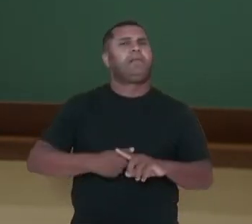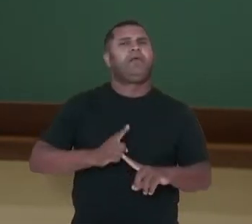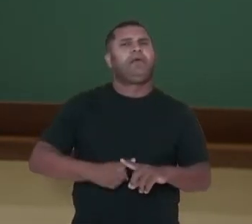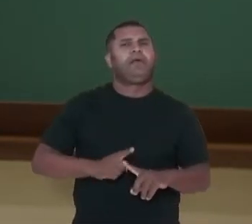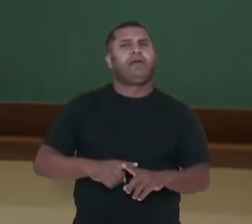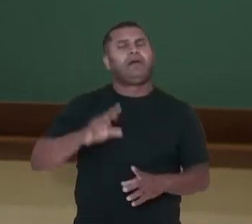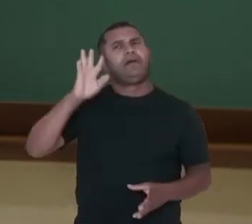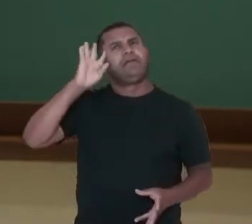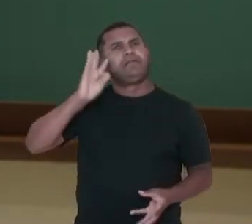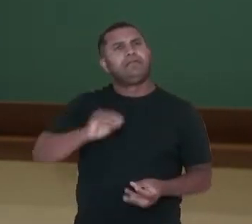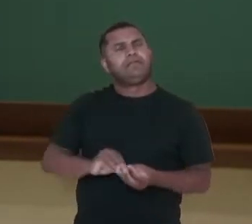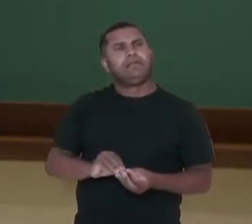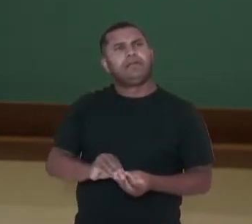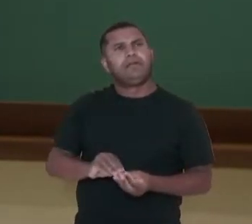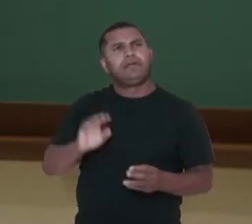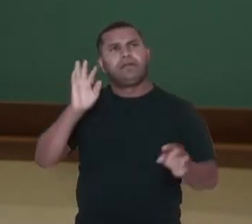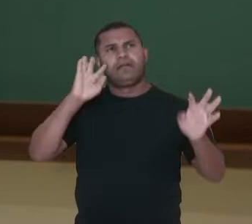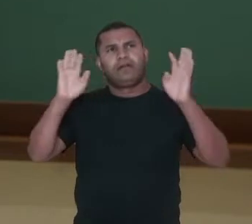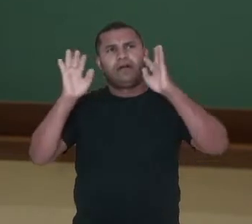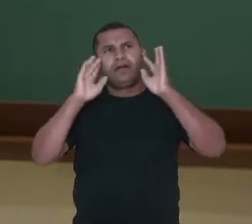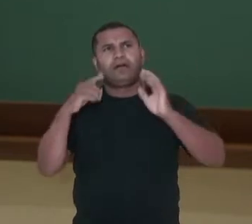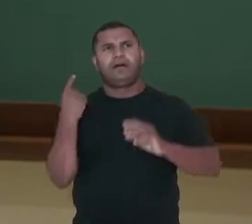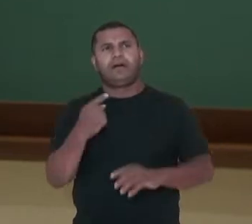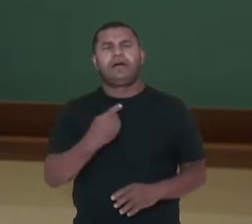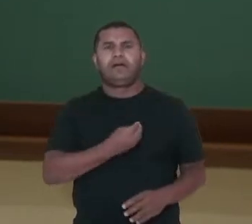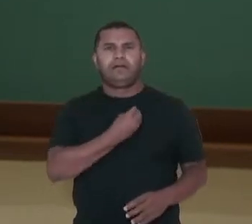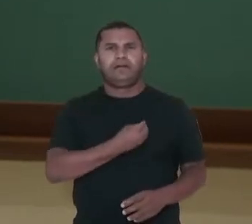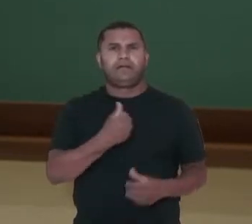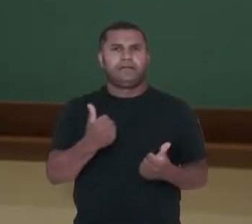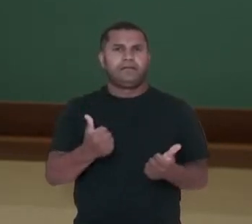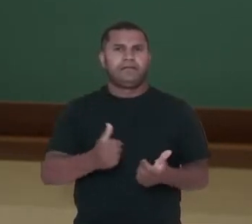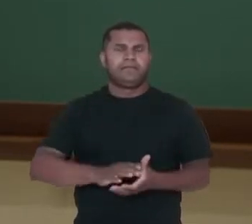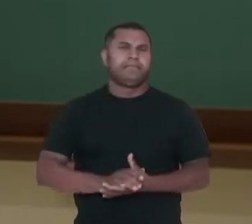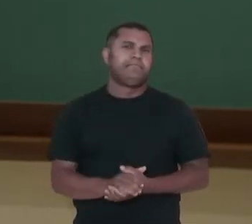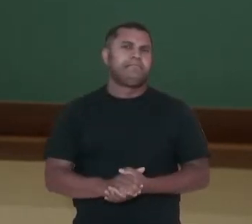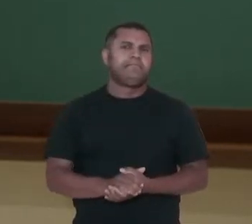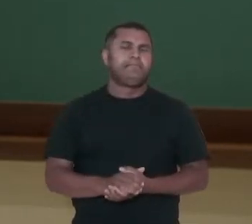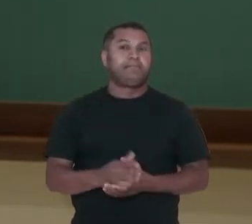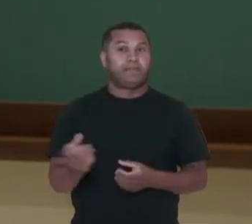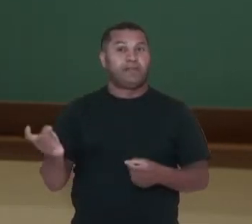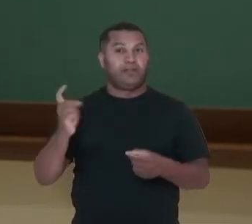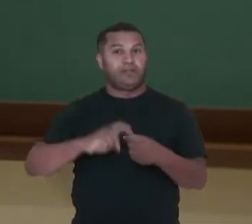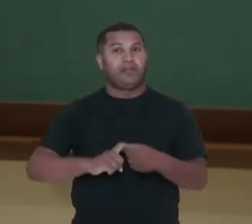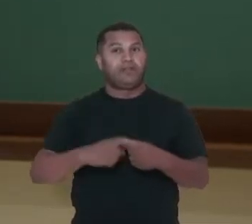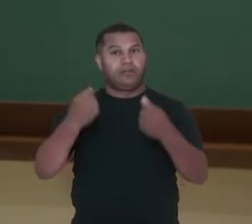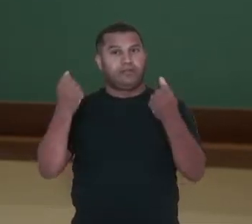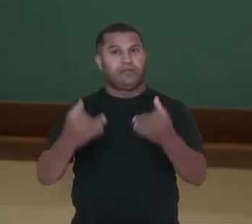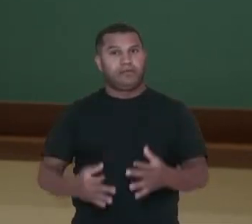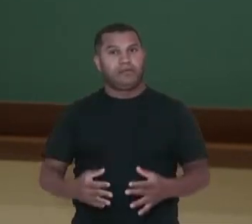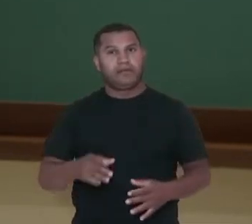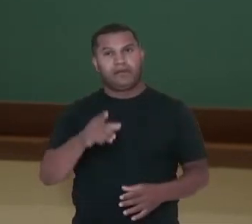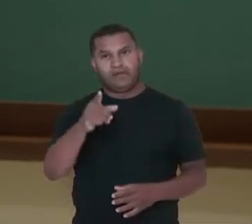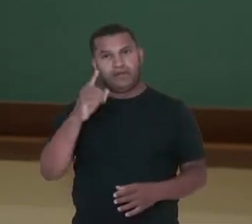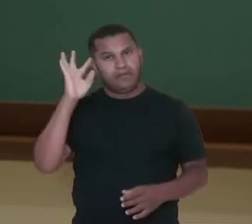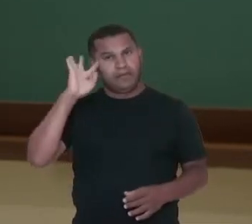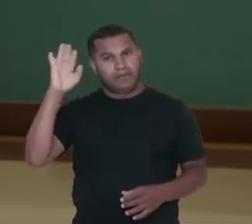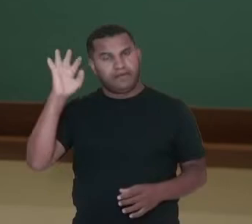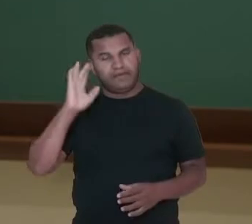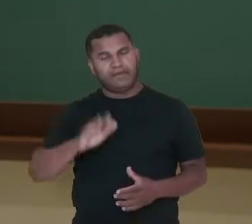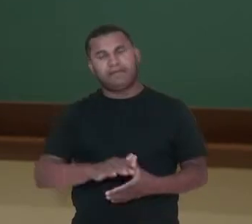vou dar um tempinho então para você pensar e eu já volto ansiosa para falar mais com você a respeito deste assunto. Até daqui a pouco.